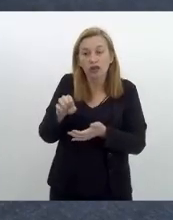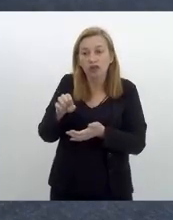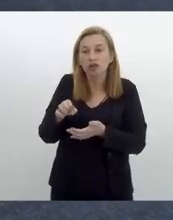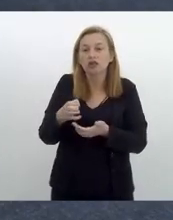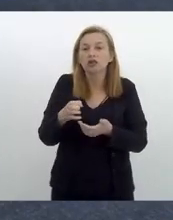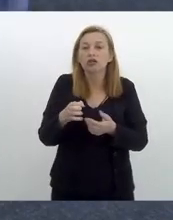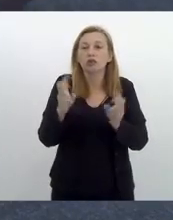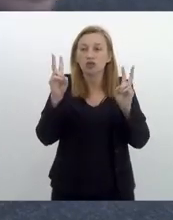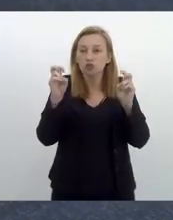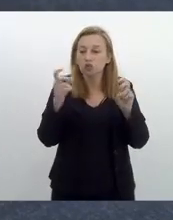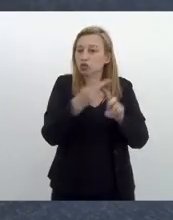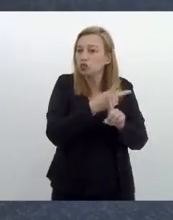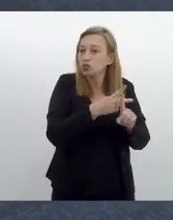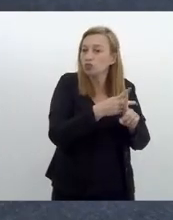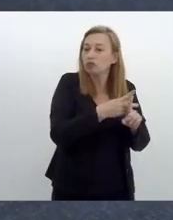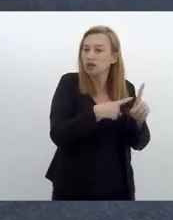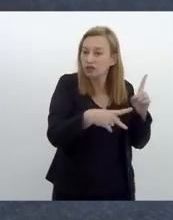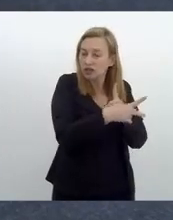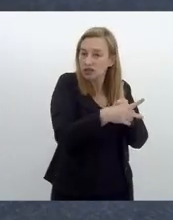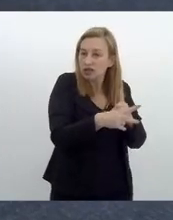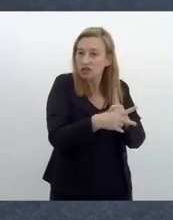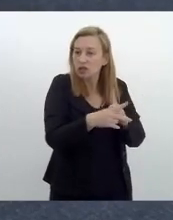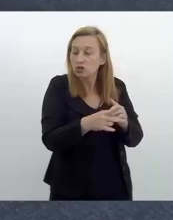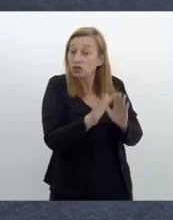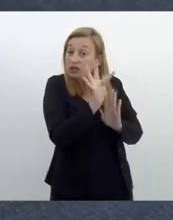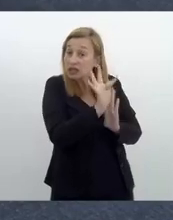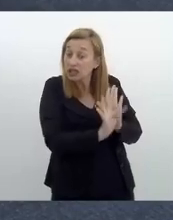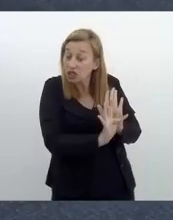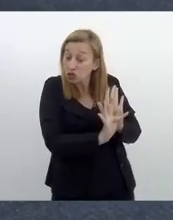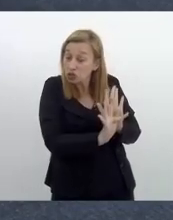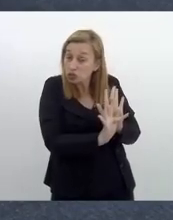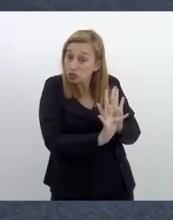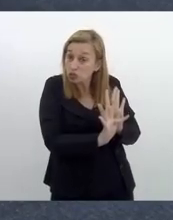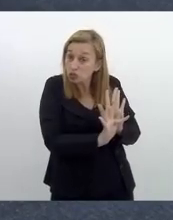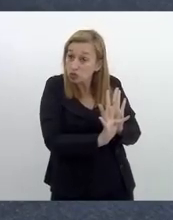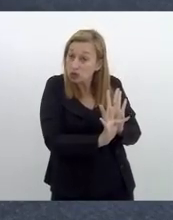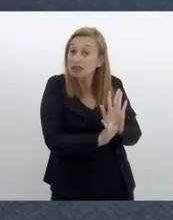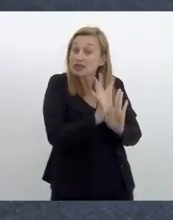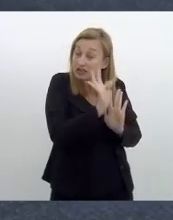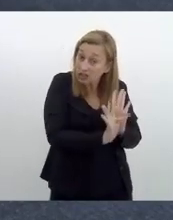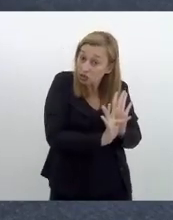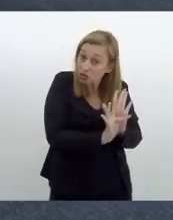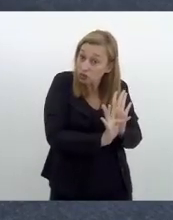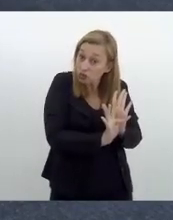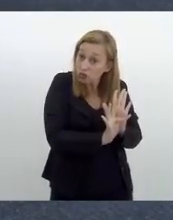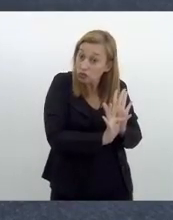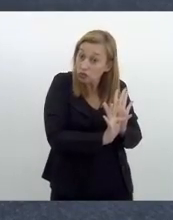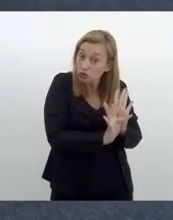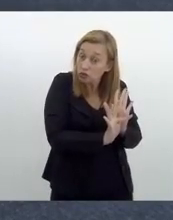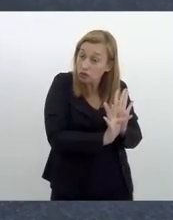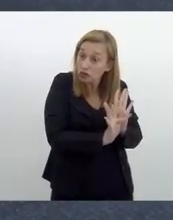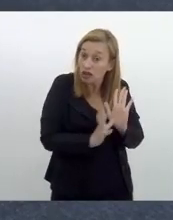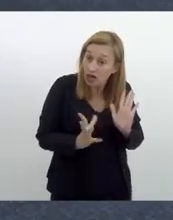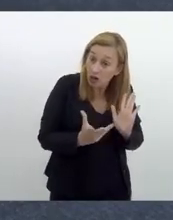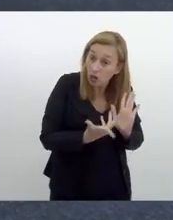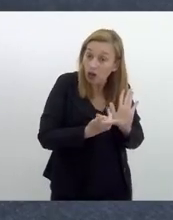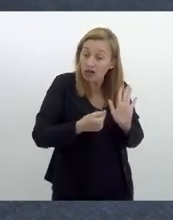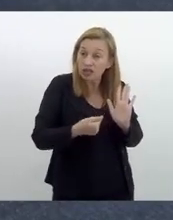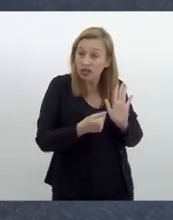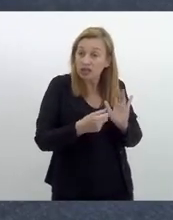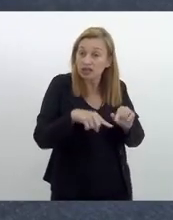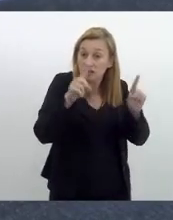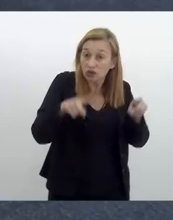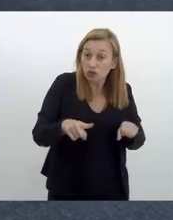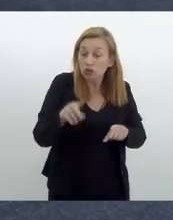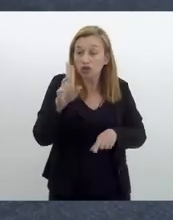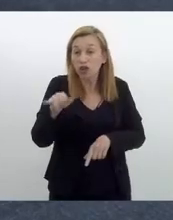previdenciária em que ele estabelece textualmente textualmente a paridade com a questão dos servidores da União